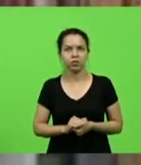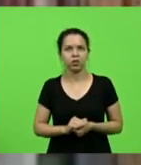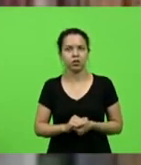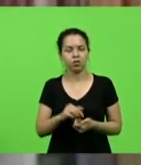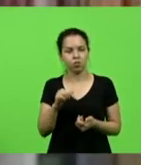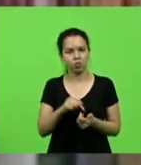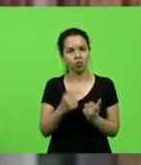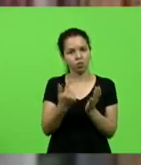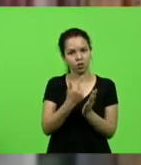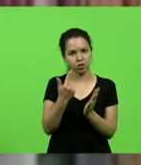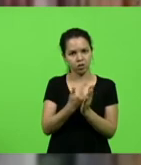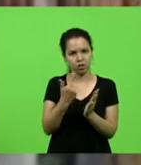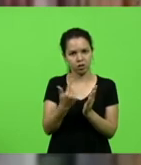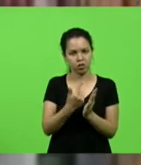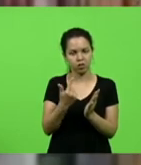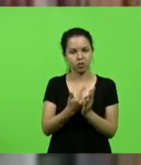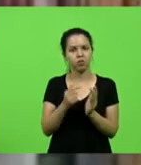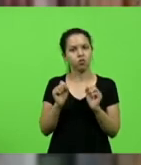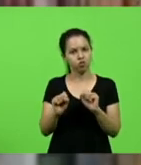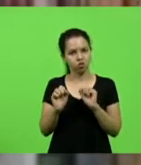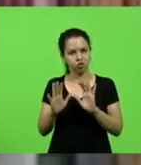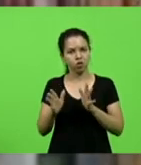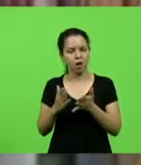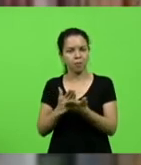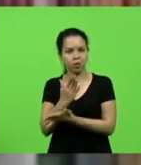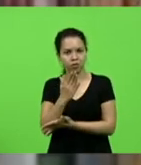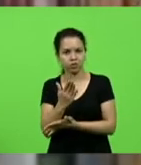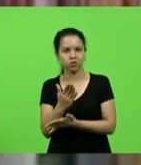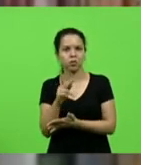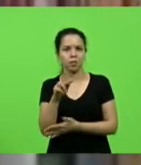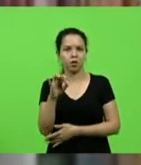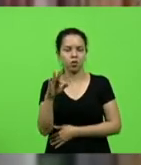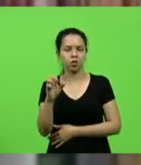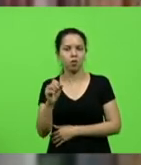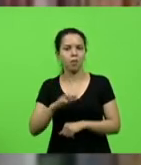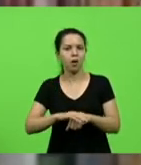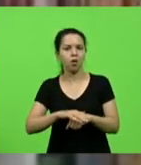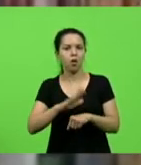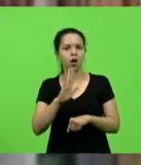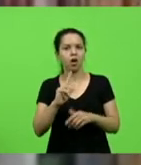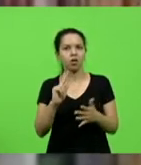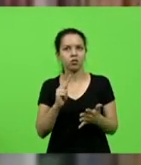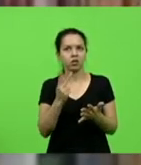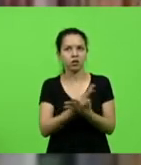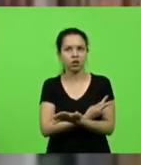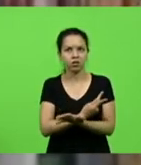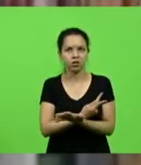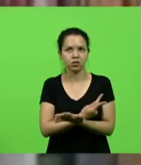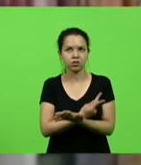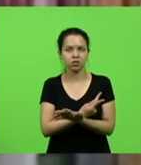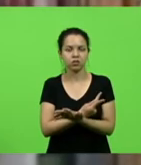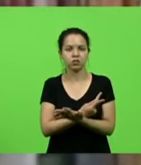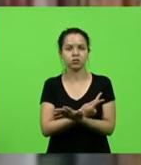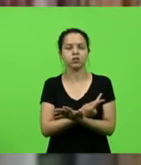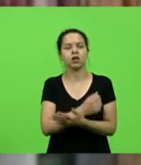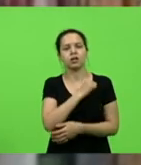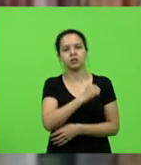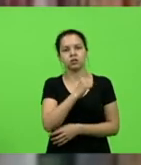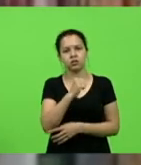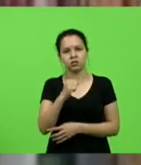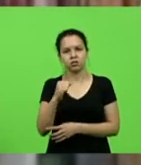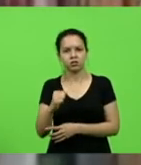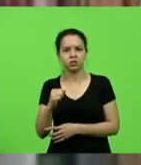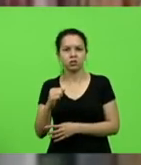do Paulo Freire, nos diz claramente que um dos maiores erros, um dos maiores assassinatos de talento da